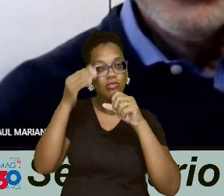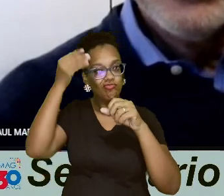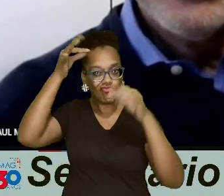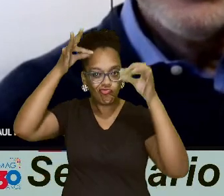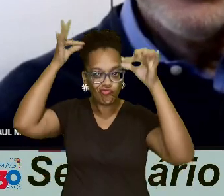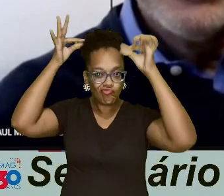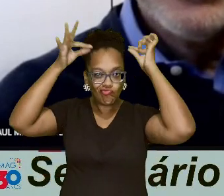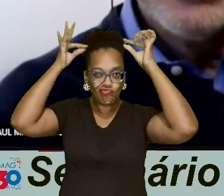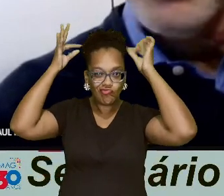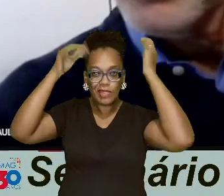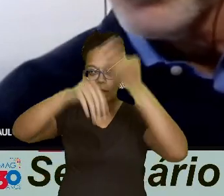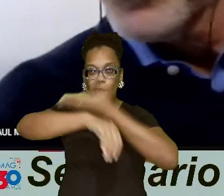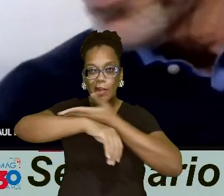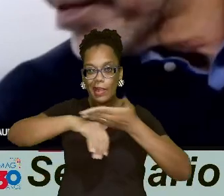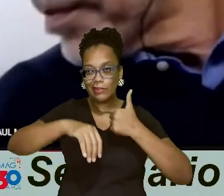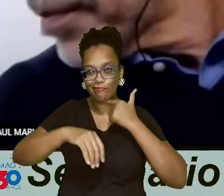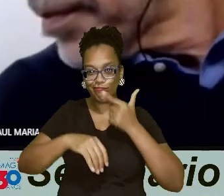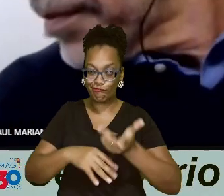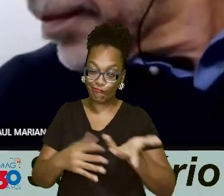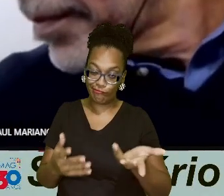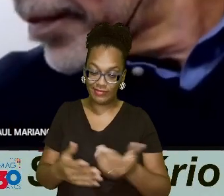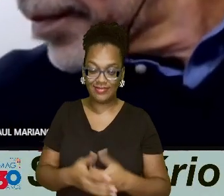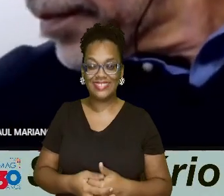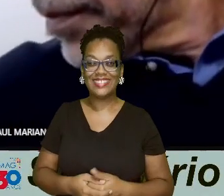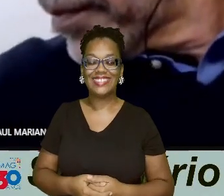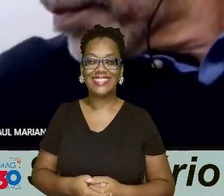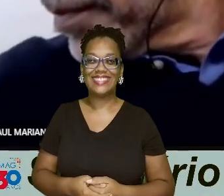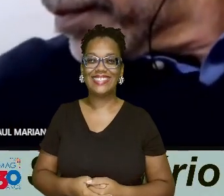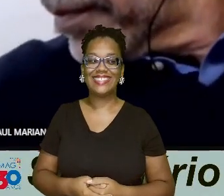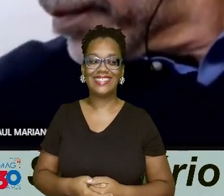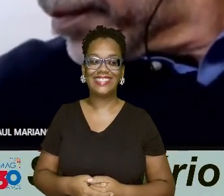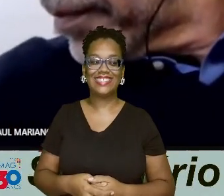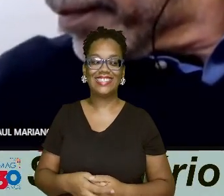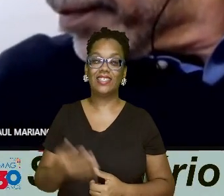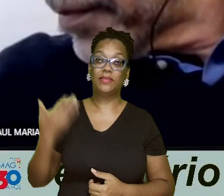tomando conta, não tem jeito, né? E ao meu fundo,